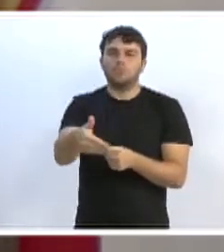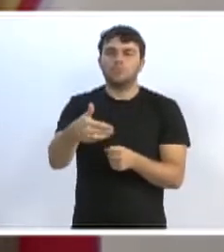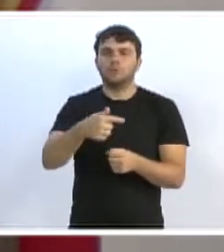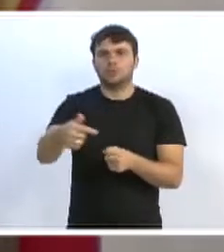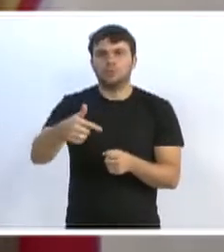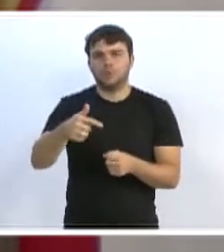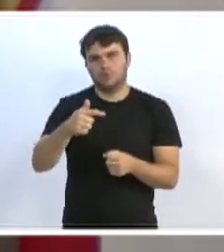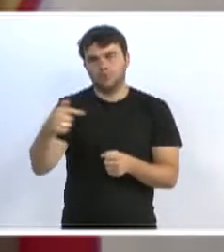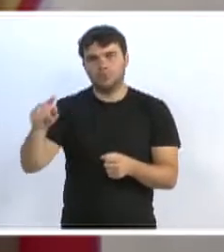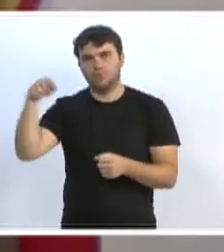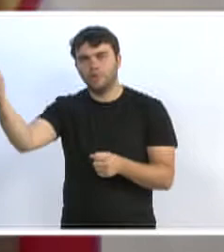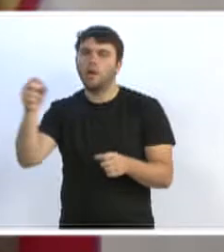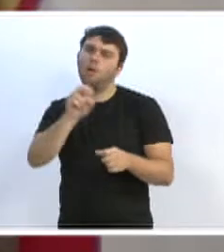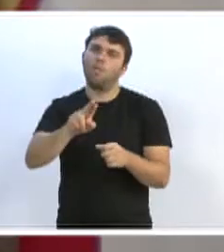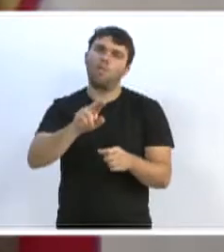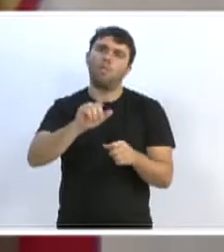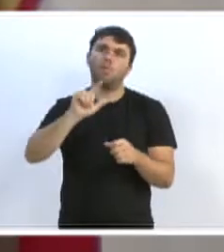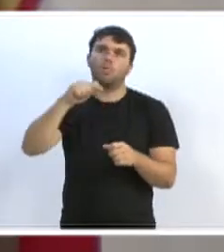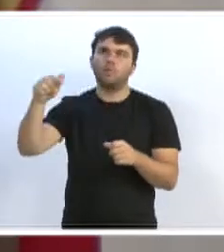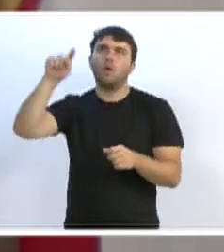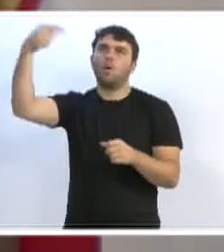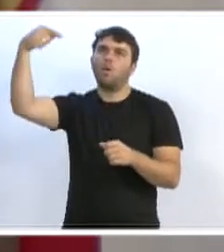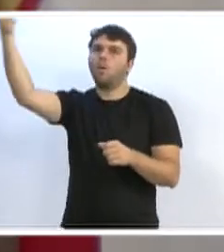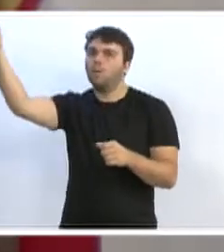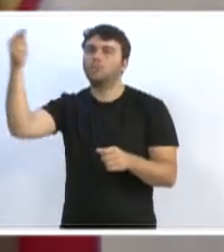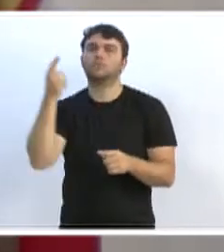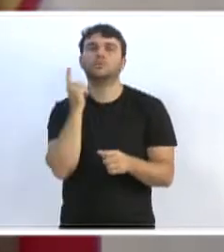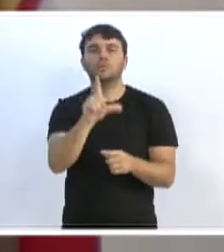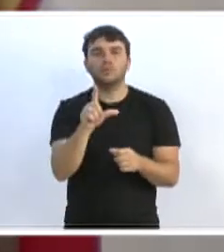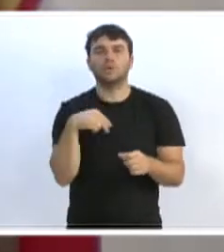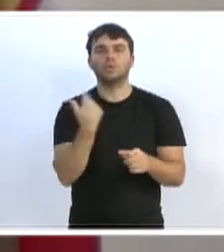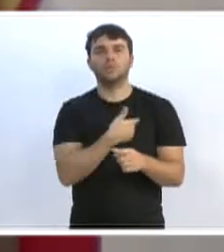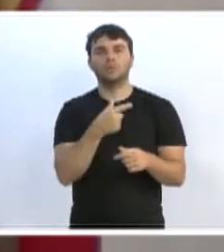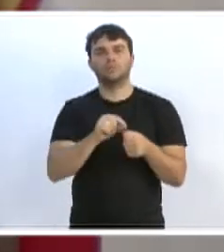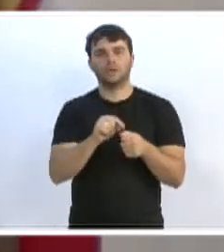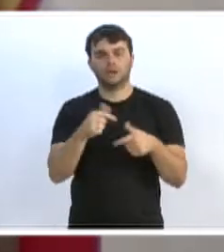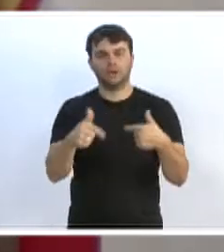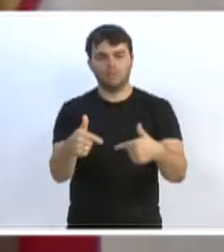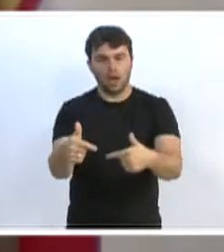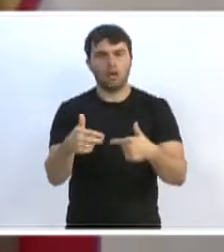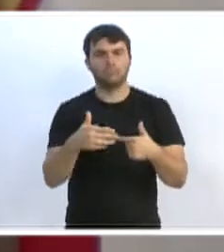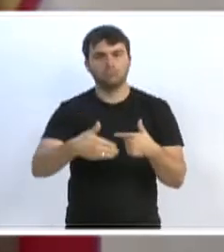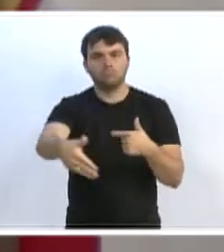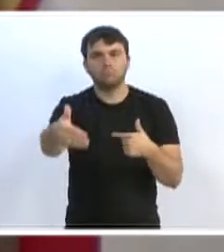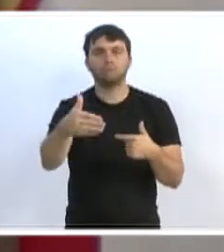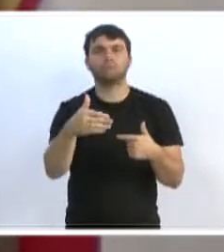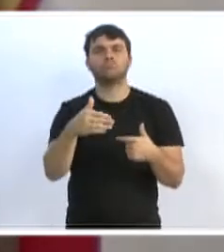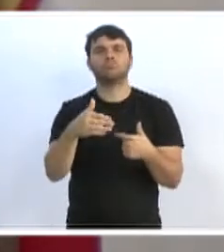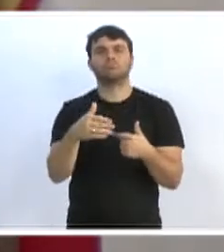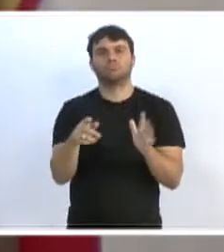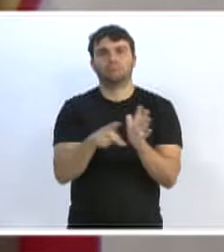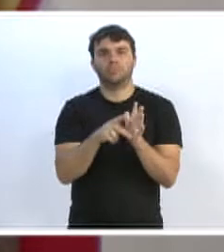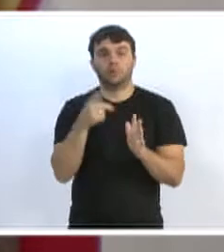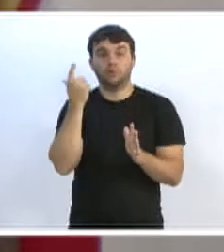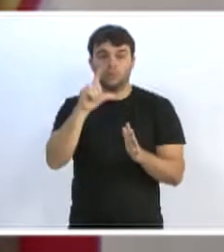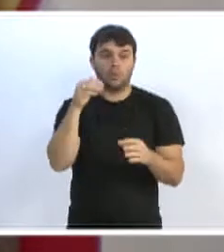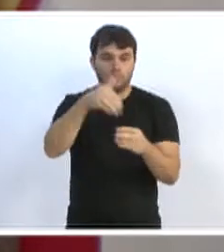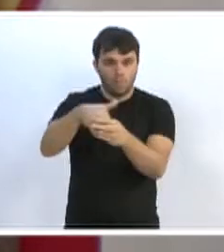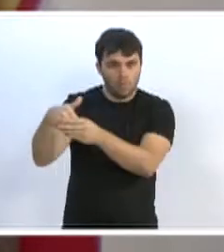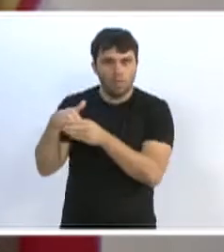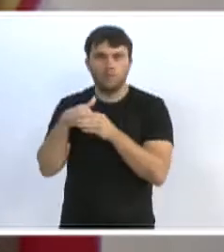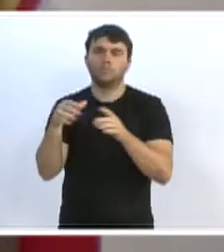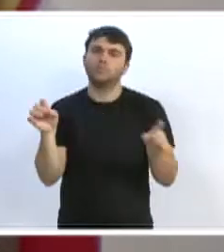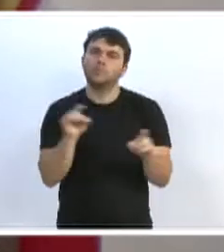senão nós não podemos parar os trabalhos legislativos dessa casa enquanto que ela não estiver pronta, votada